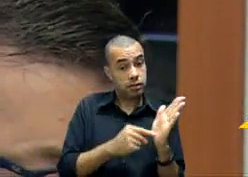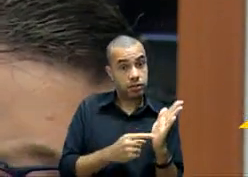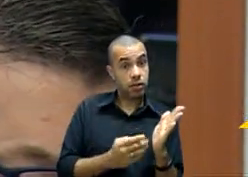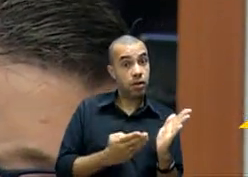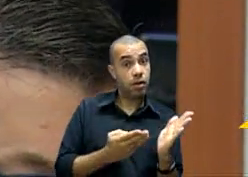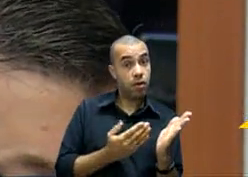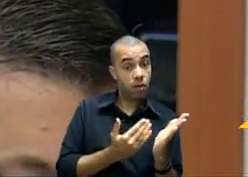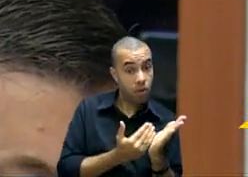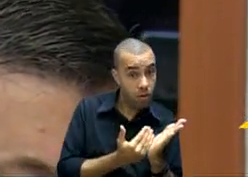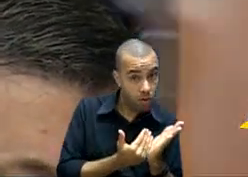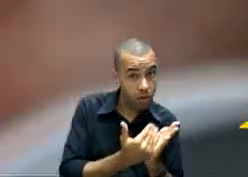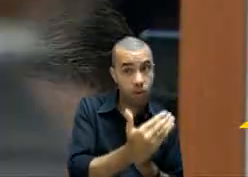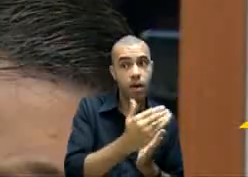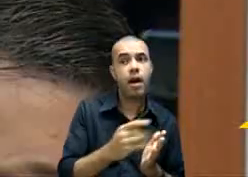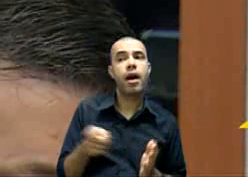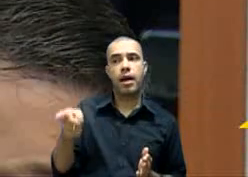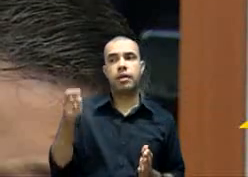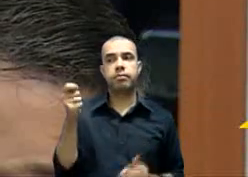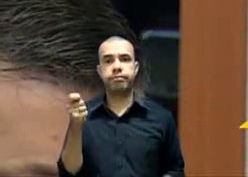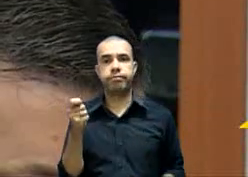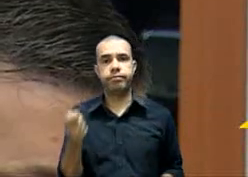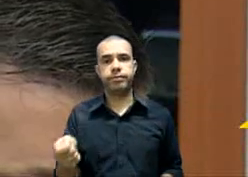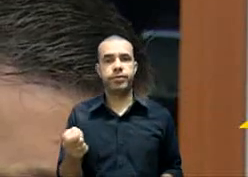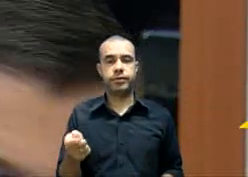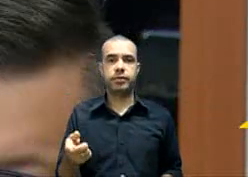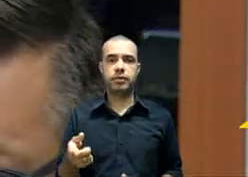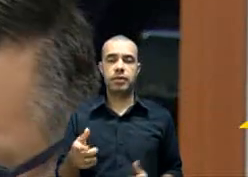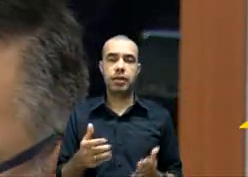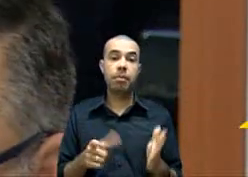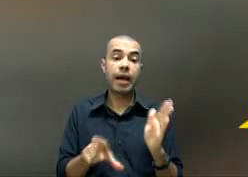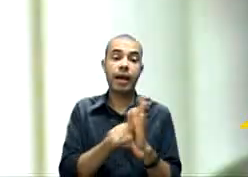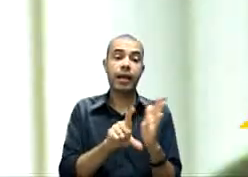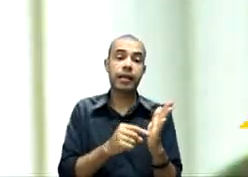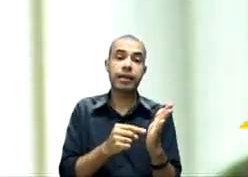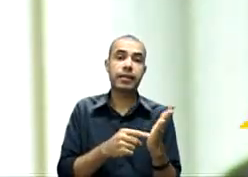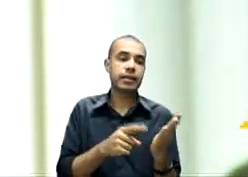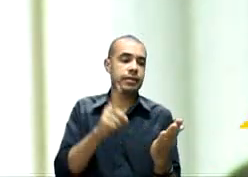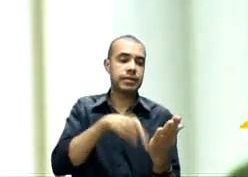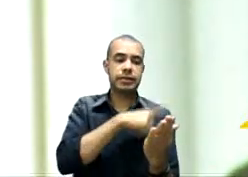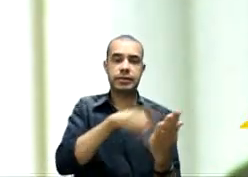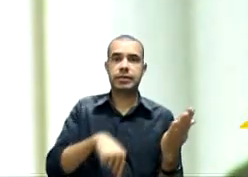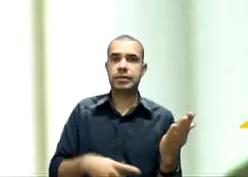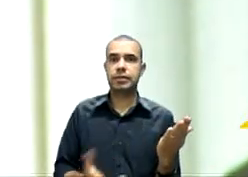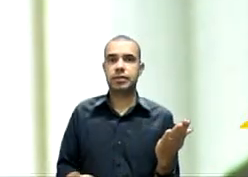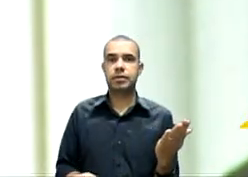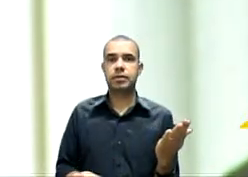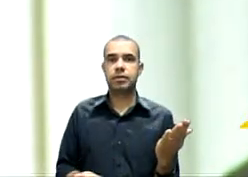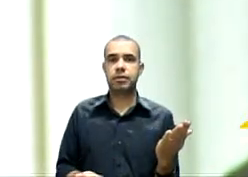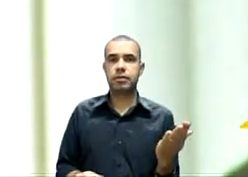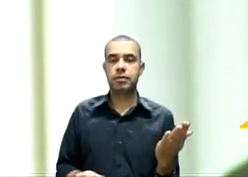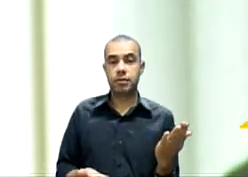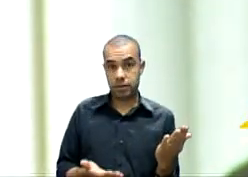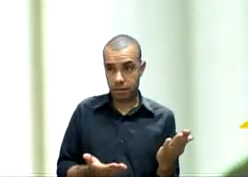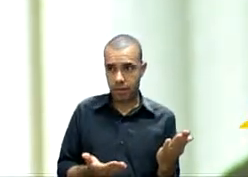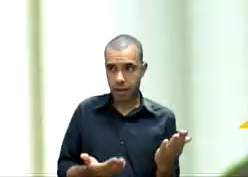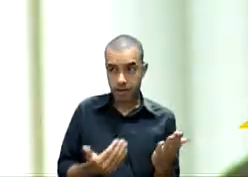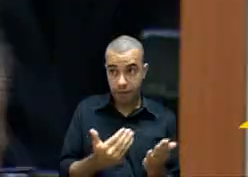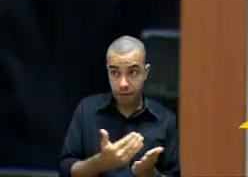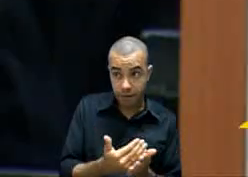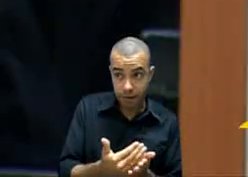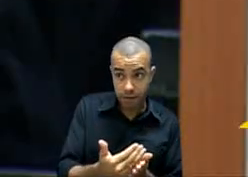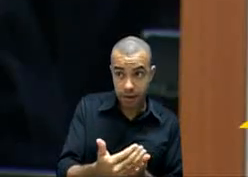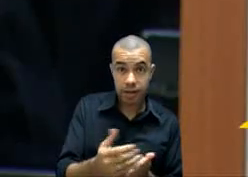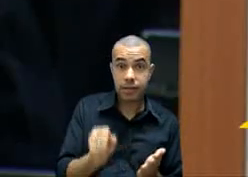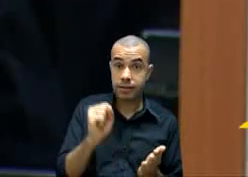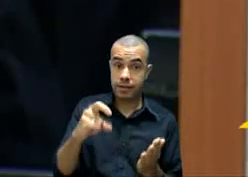É que a lei não está valendo no momento, né? Ela foi vetada. Então, estará valendo? Estará valendo hoje com a